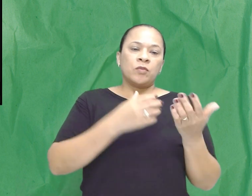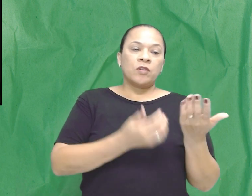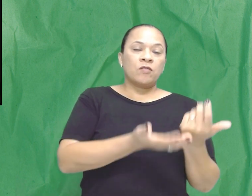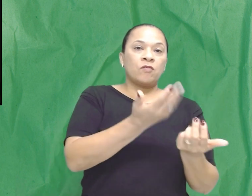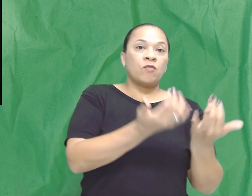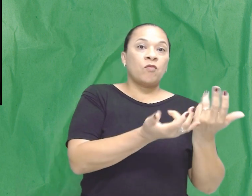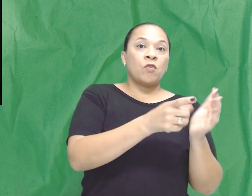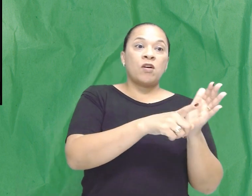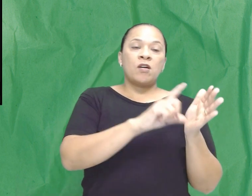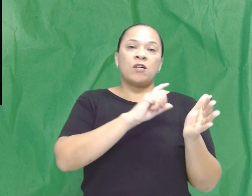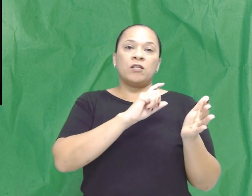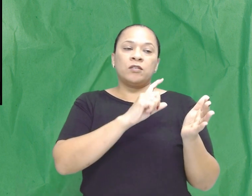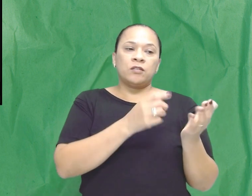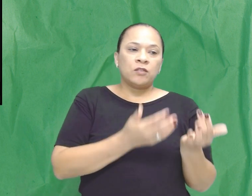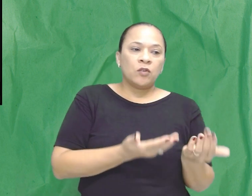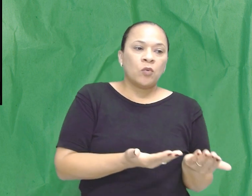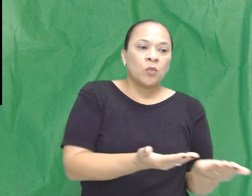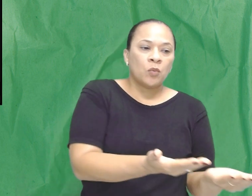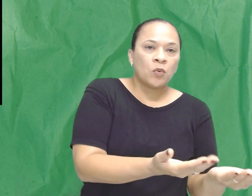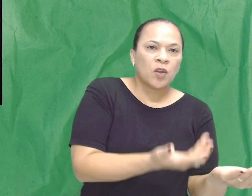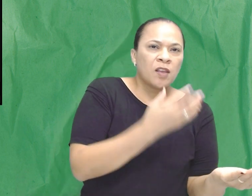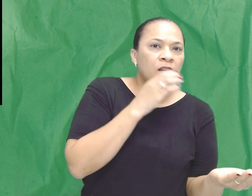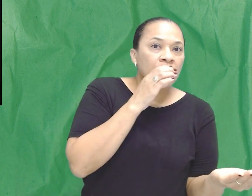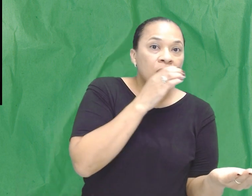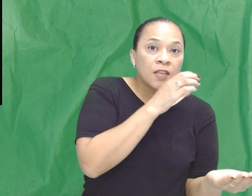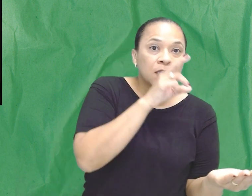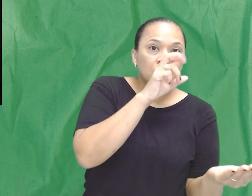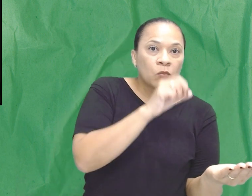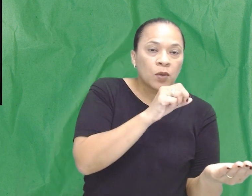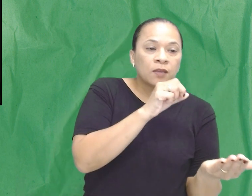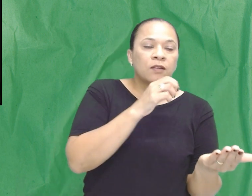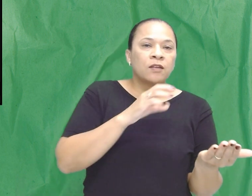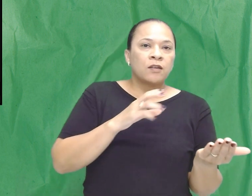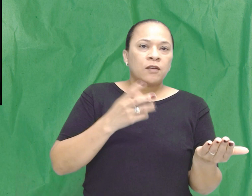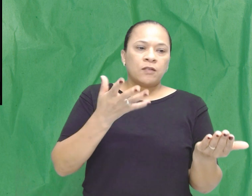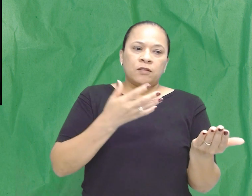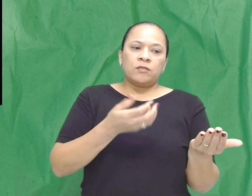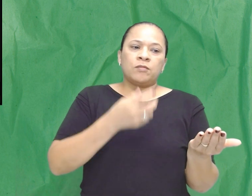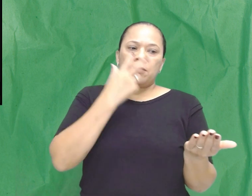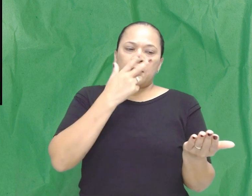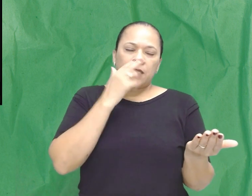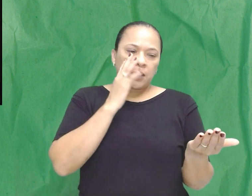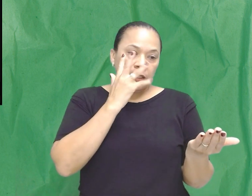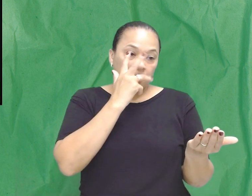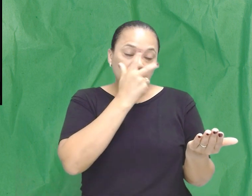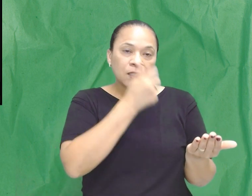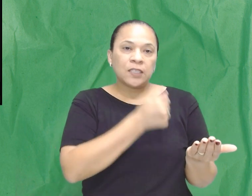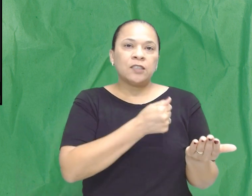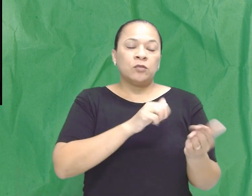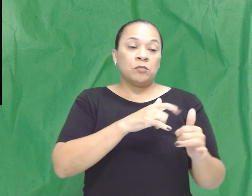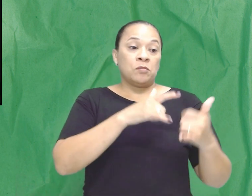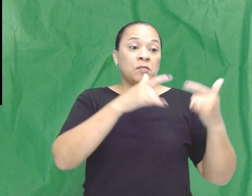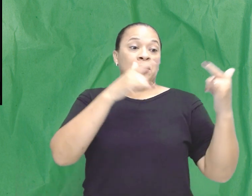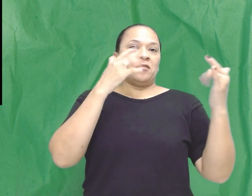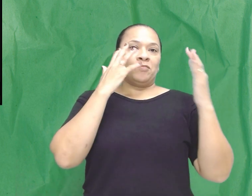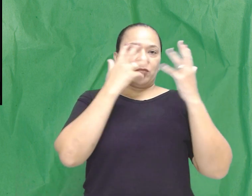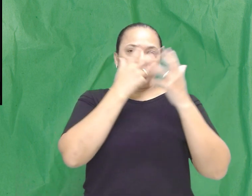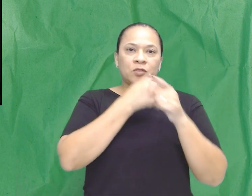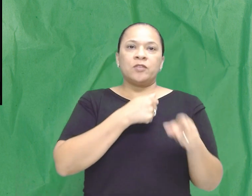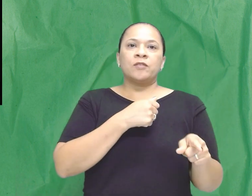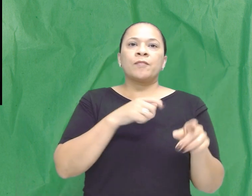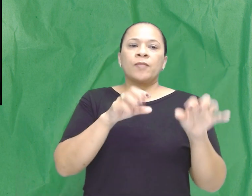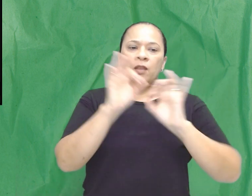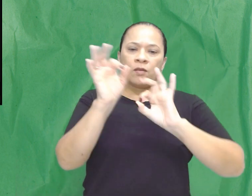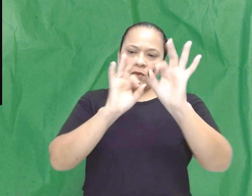brilhoso. Além disso, vai otimizar o seu trabalho, porque você já vai poder continuar a decoração do seu biscoito sem